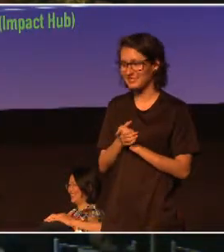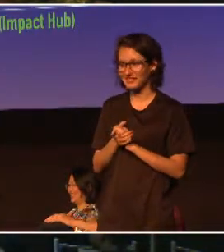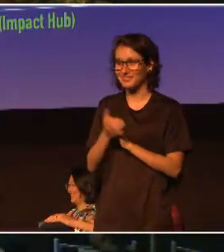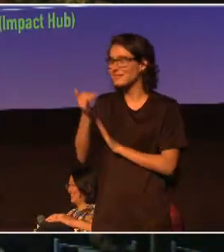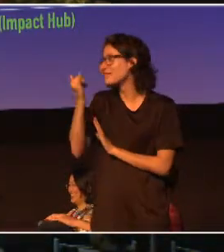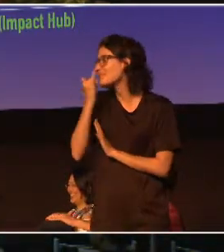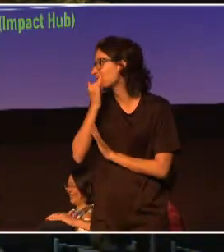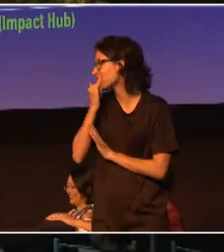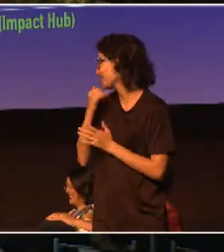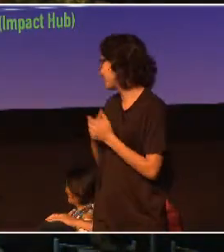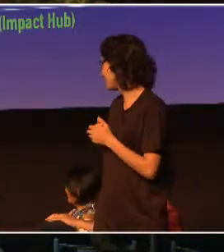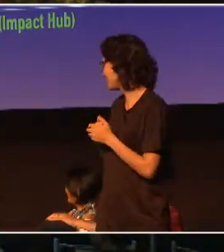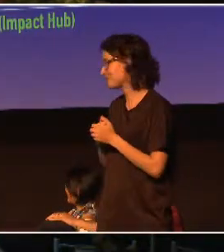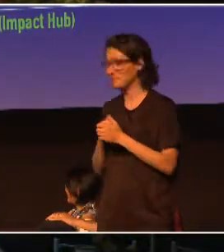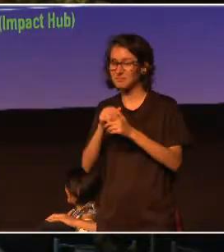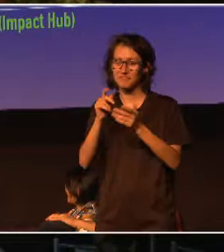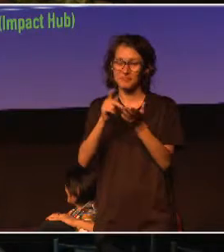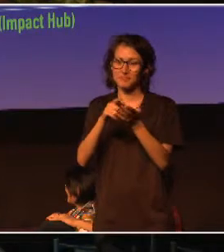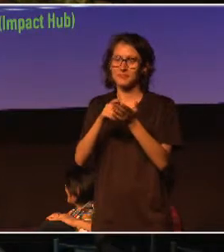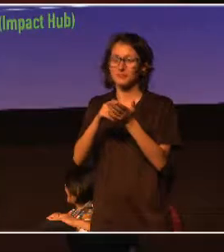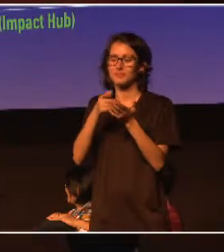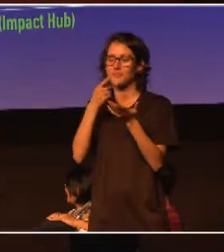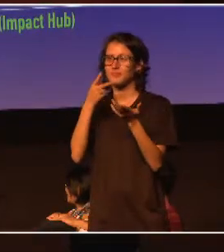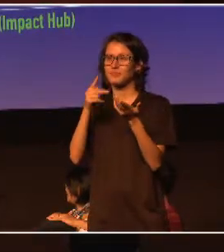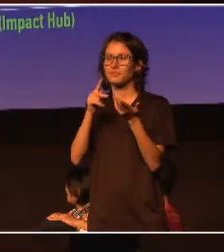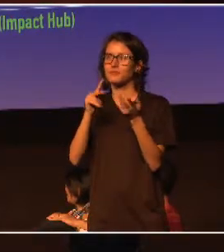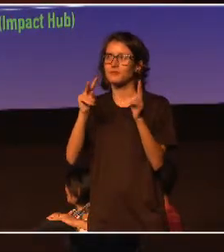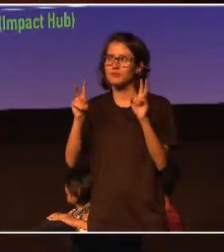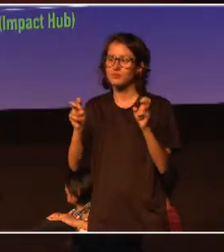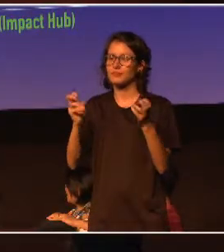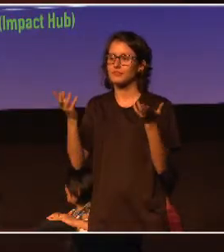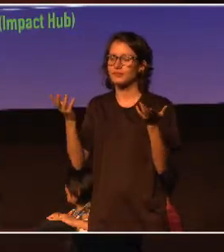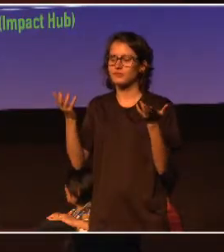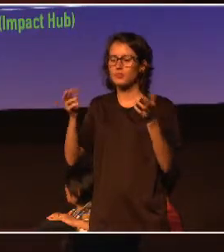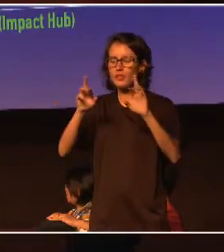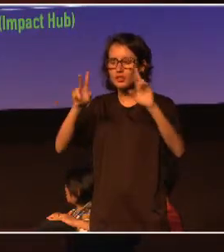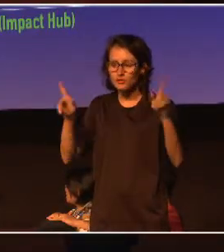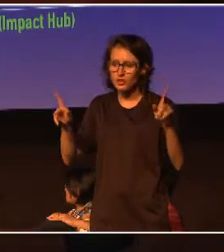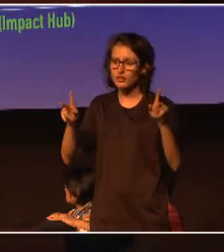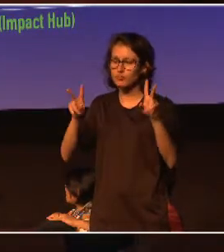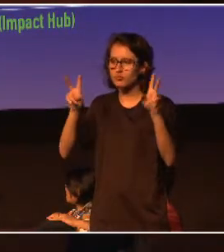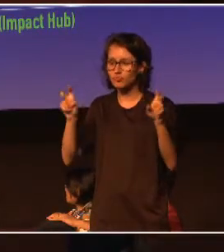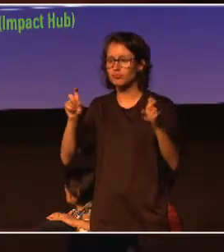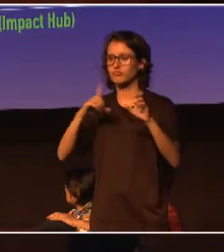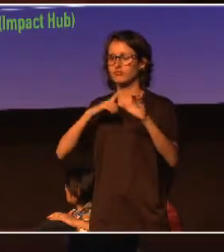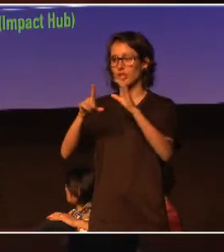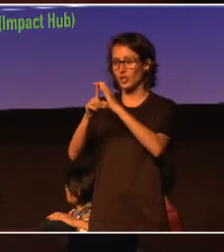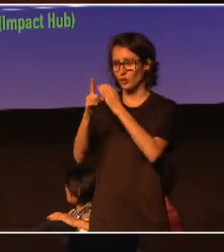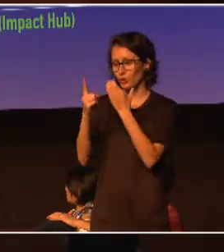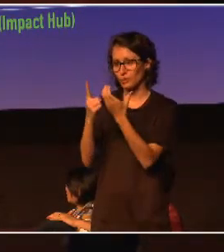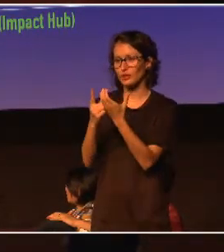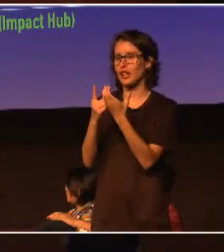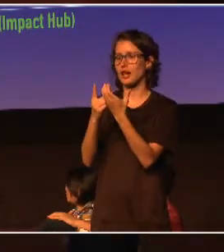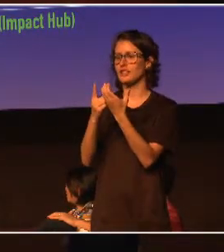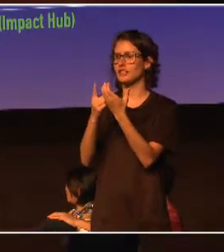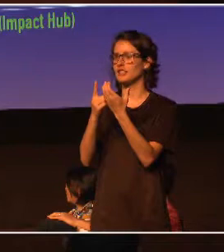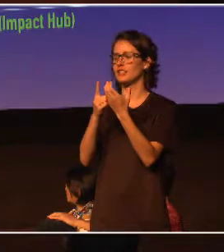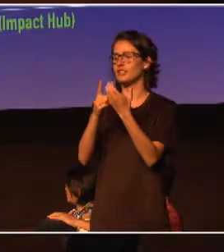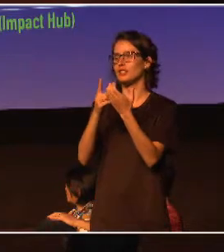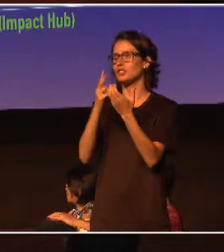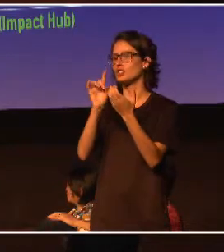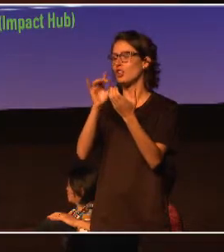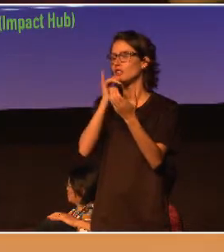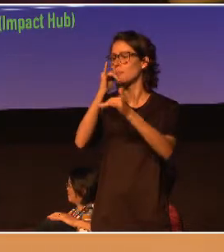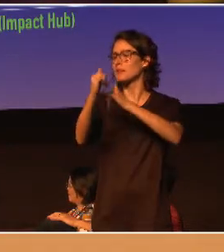Desculpa, Paulo. Não, é sobre esse ponto exatamente, assim, de que essa diferença entre manter uma comunidade somente online e ter esses